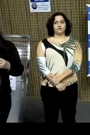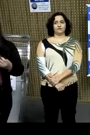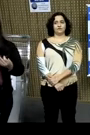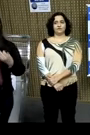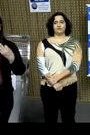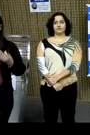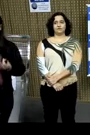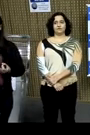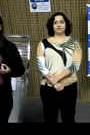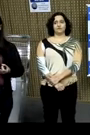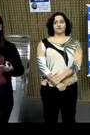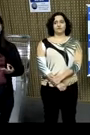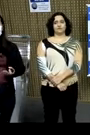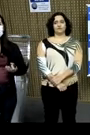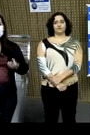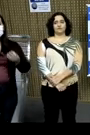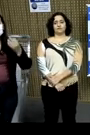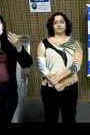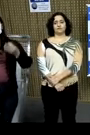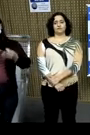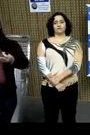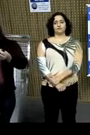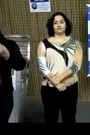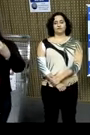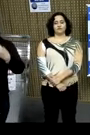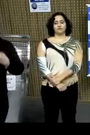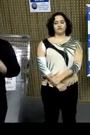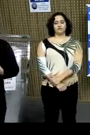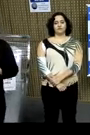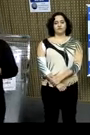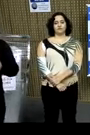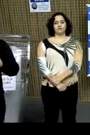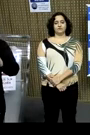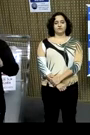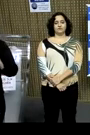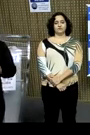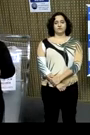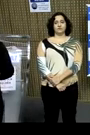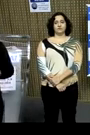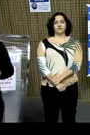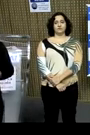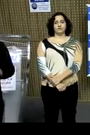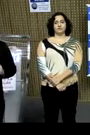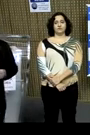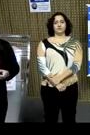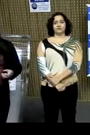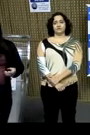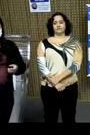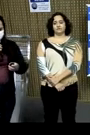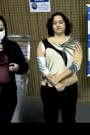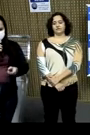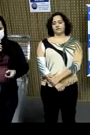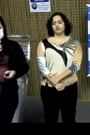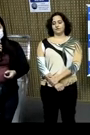isso facilita esse contato com o médico, e também ela referencia o retorno, a gente consegue acompanhar essa gestante aqui